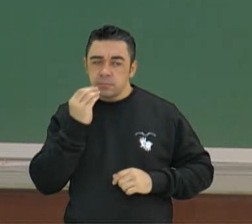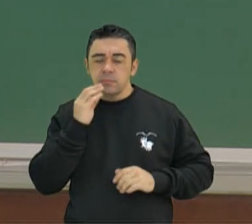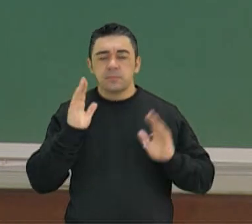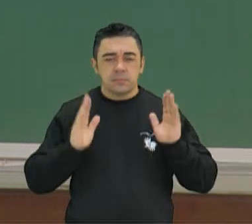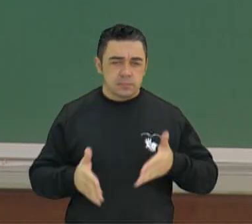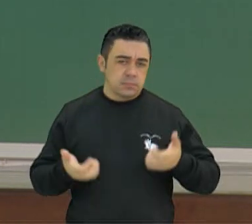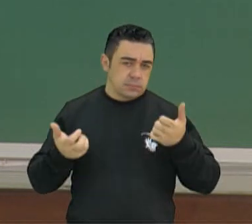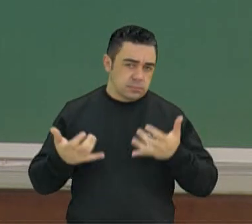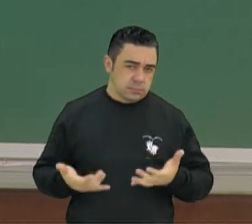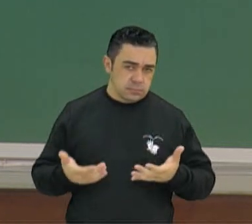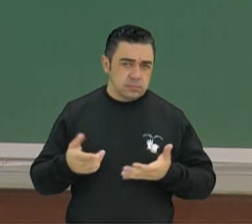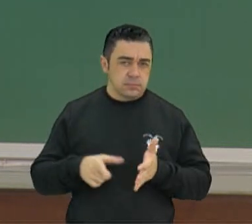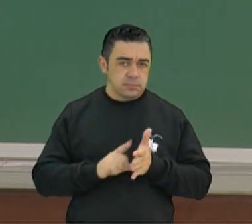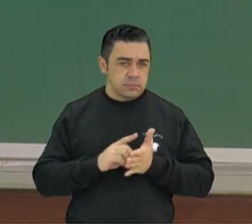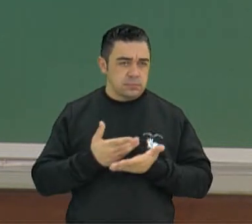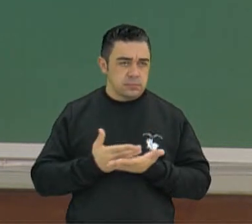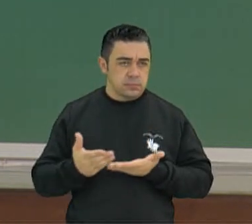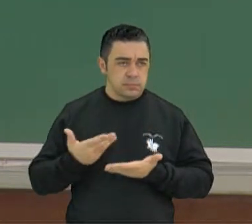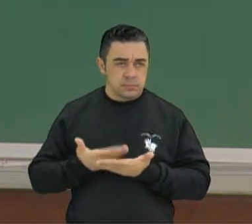tratamos no início da aula.